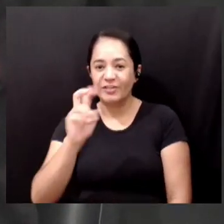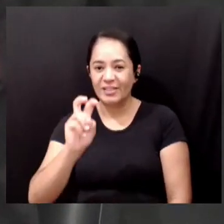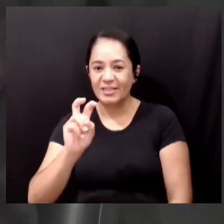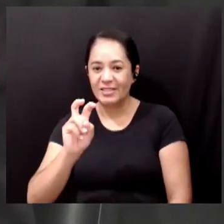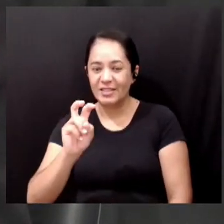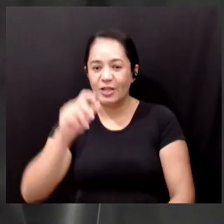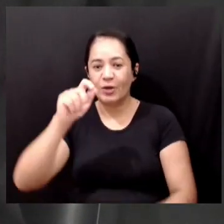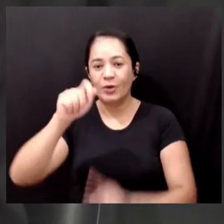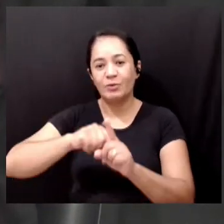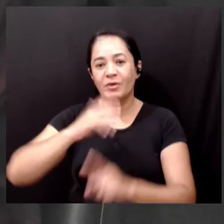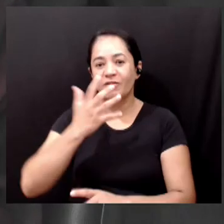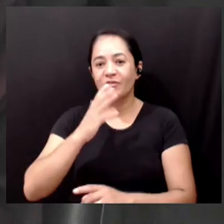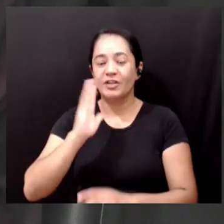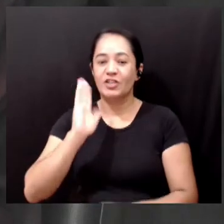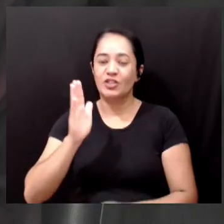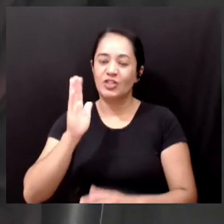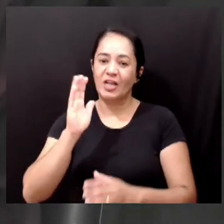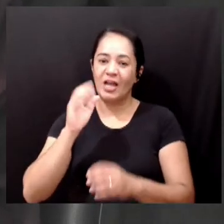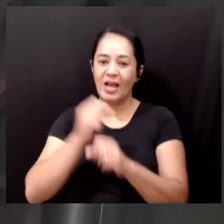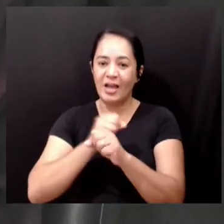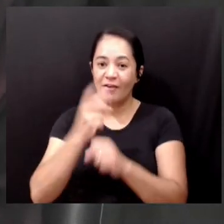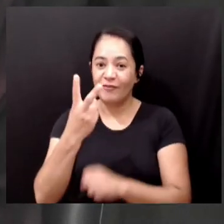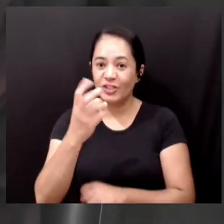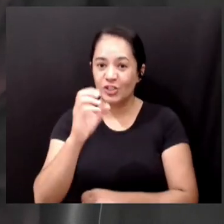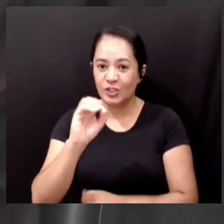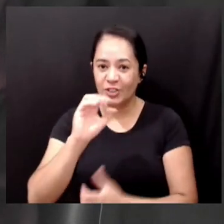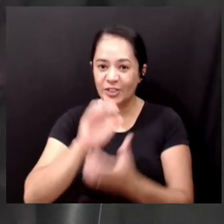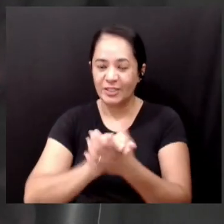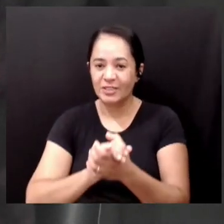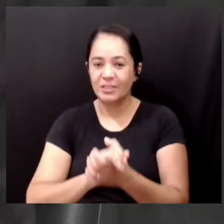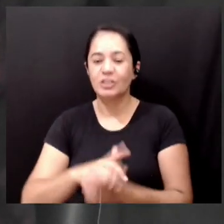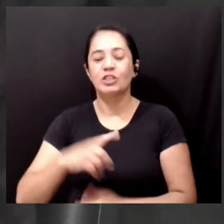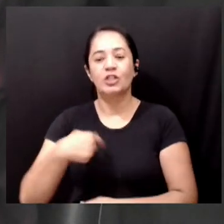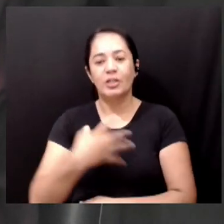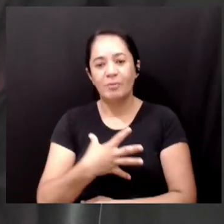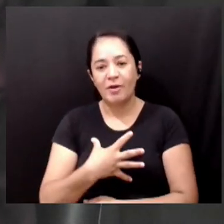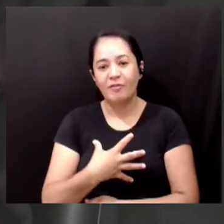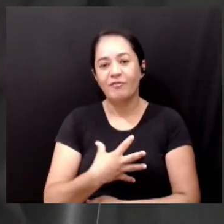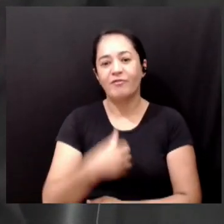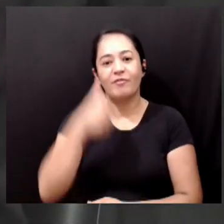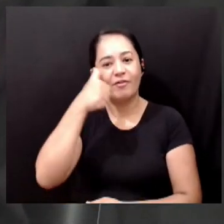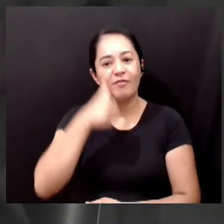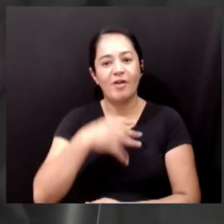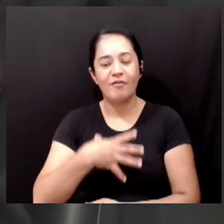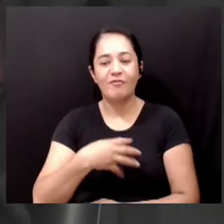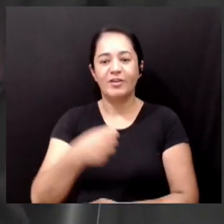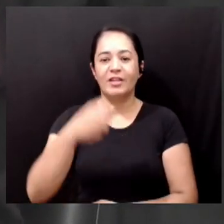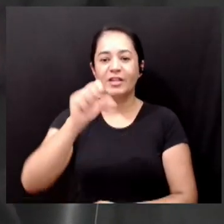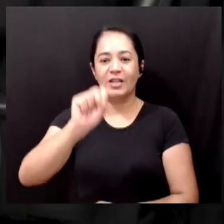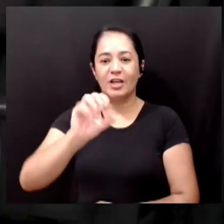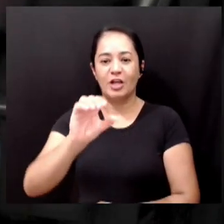Do nosso matrimônio nasceu uma menina maravilhosa, que é a Sofia, minha Ó, filha. olha aqui que foto linda de